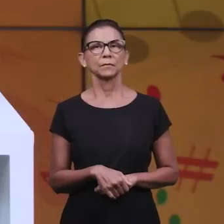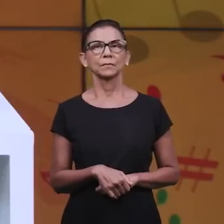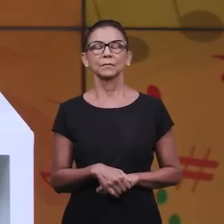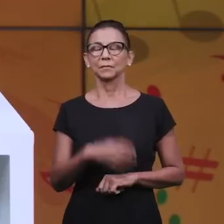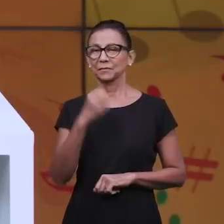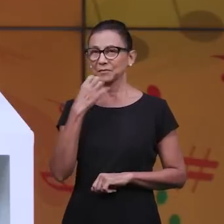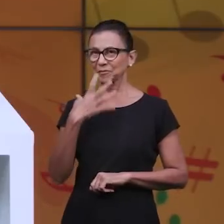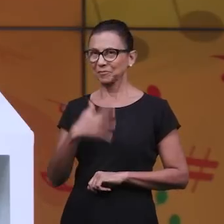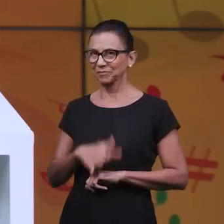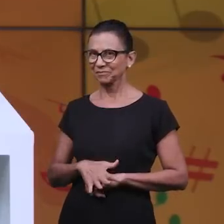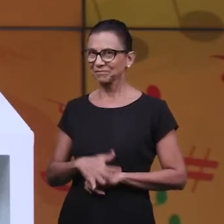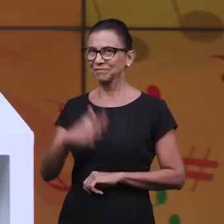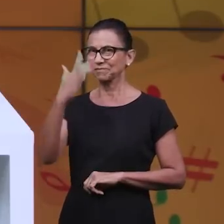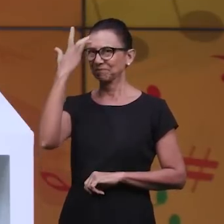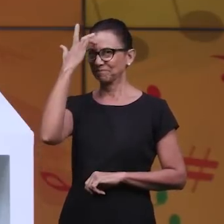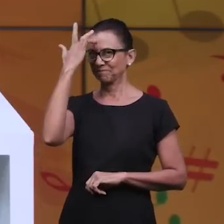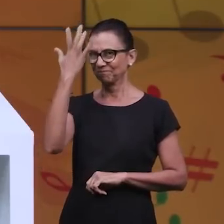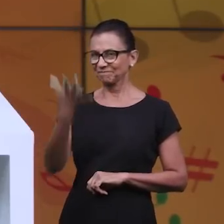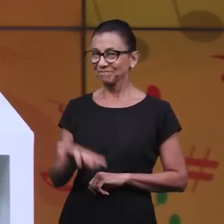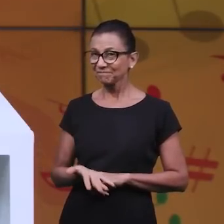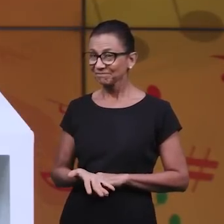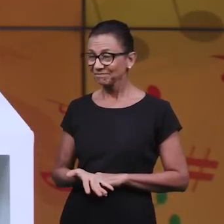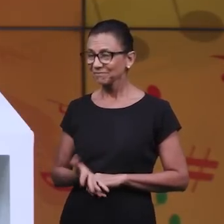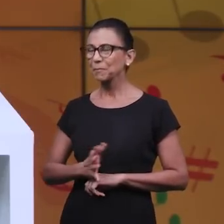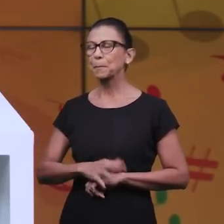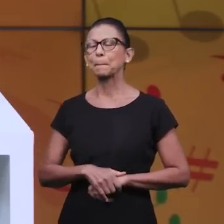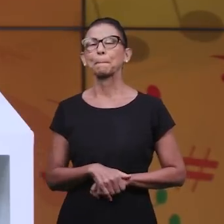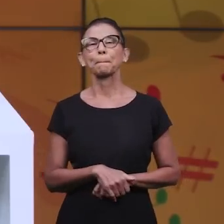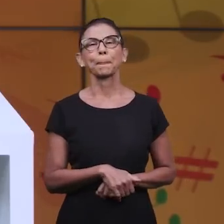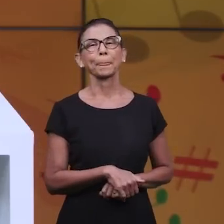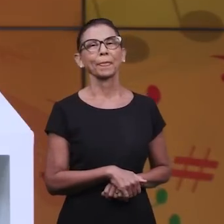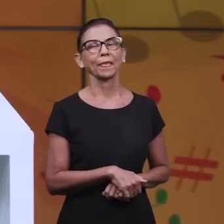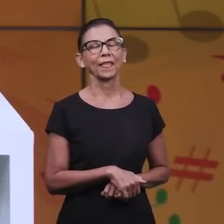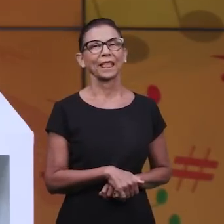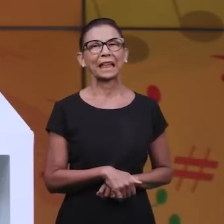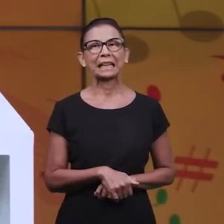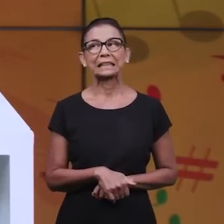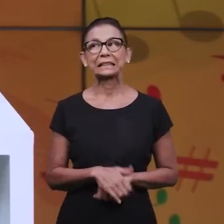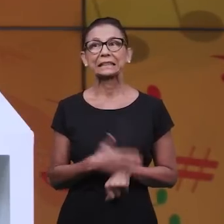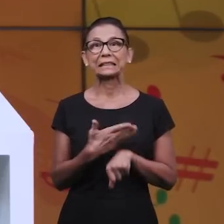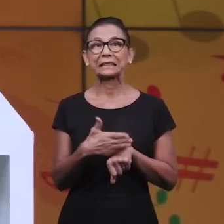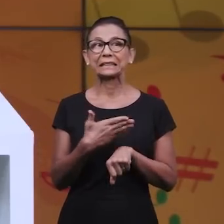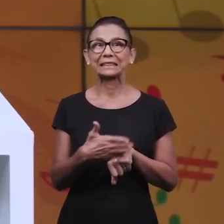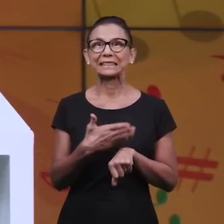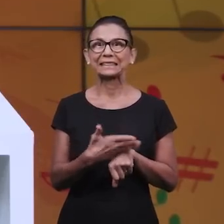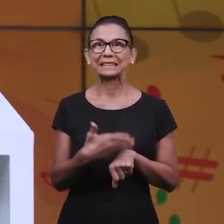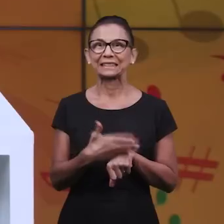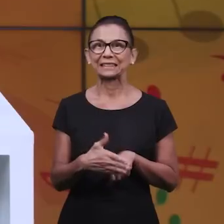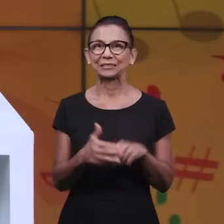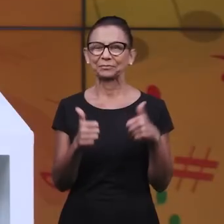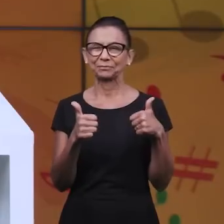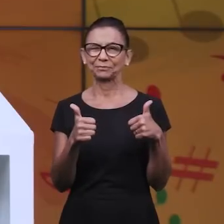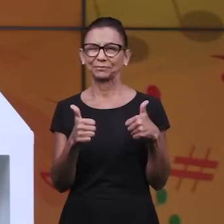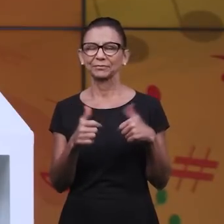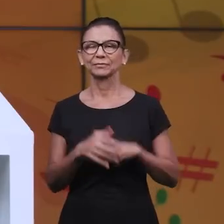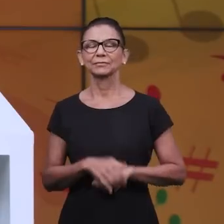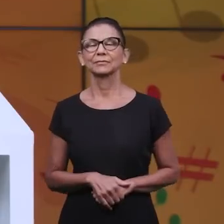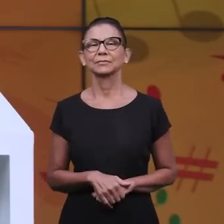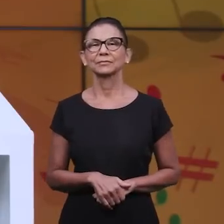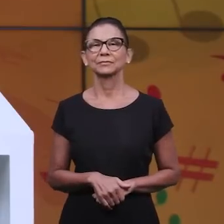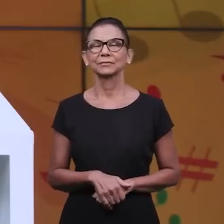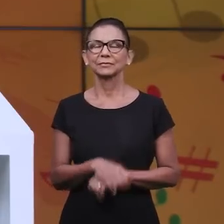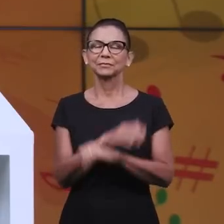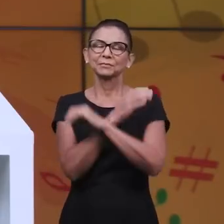Muito bom! Viu como foi fácil aprender? Agora é só você treinar bastante,